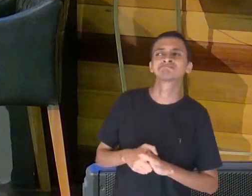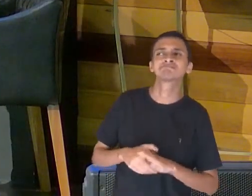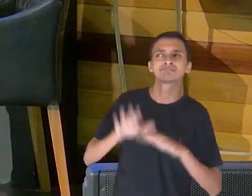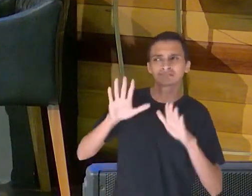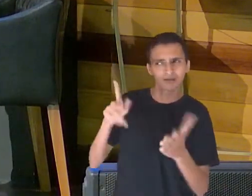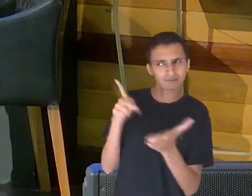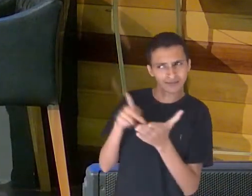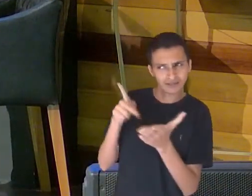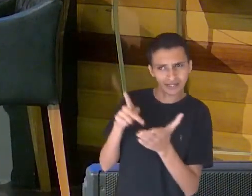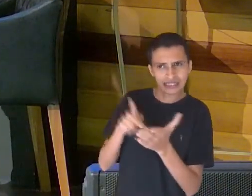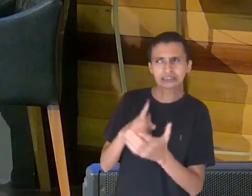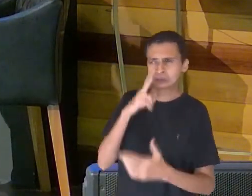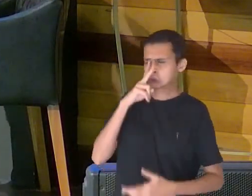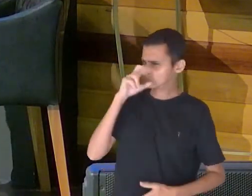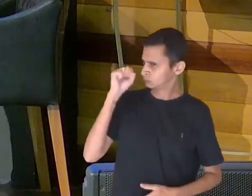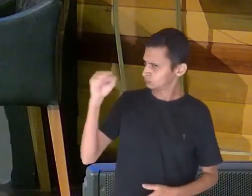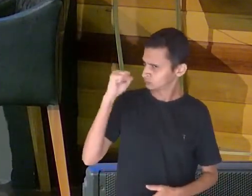Mas, ó.